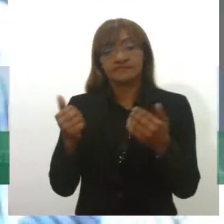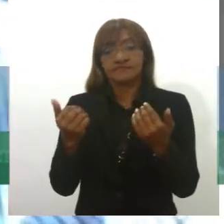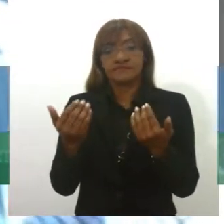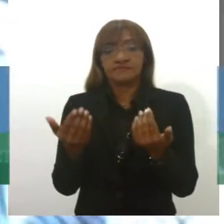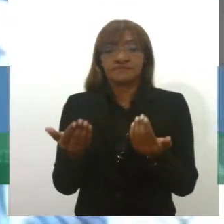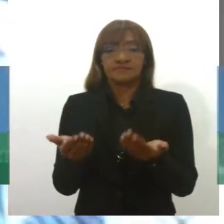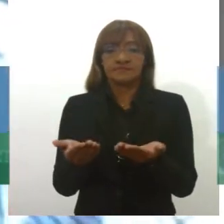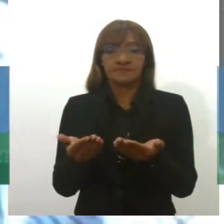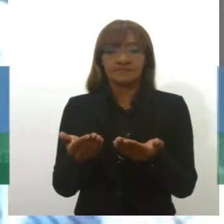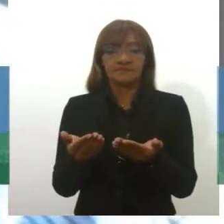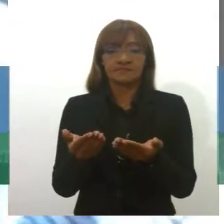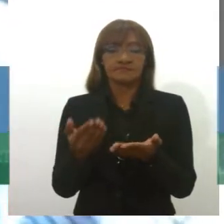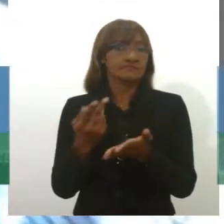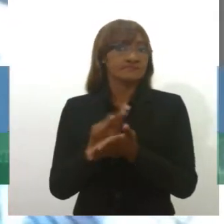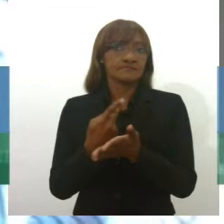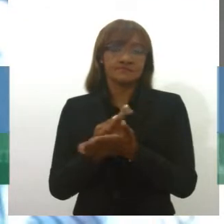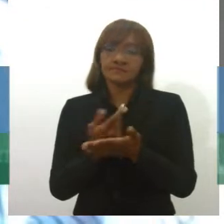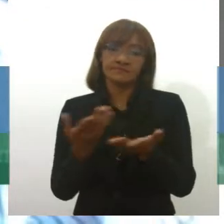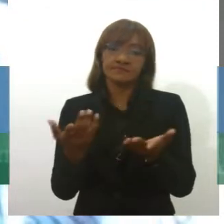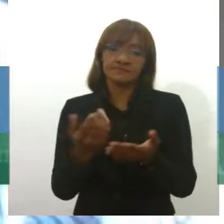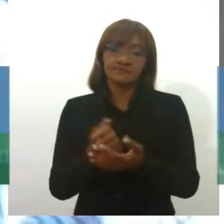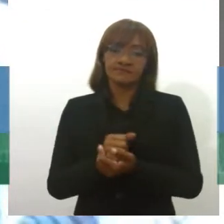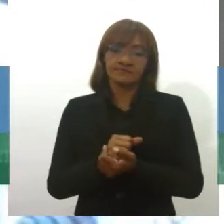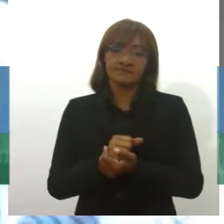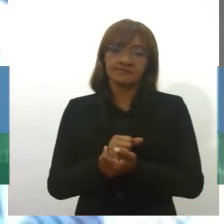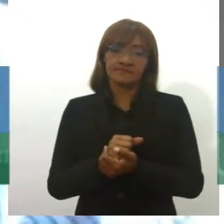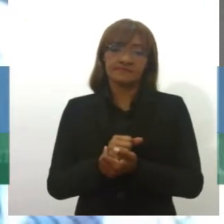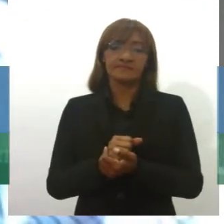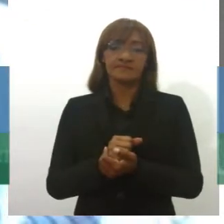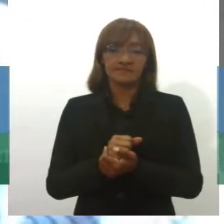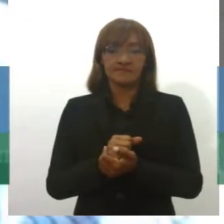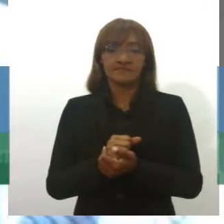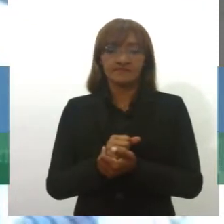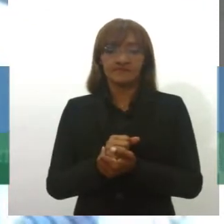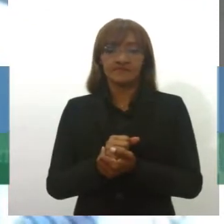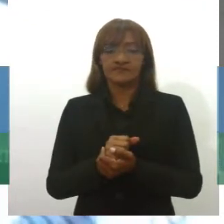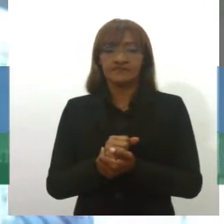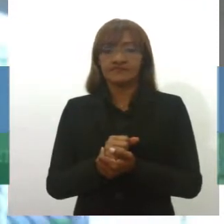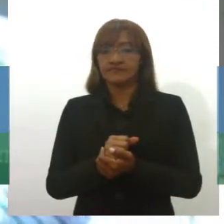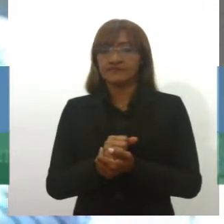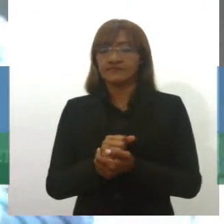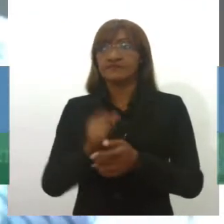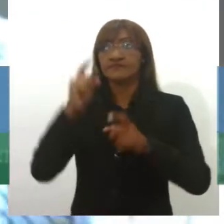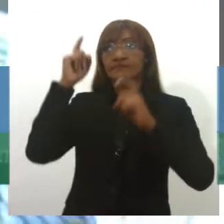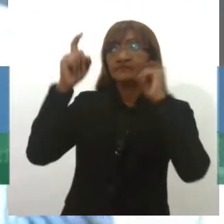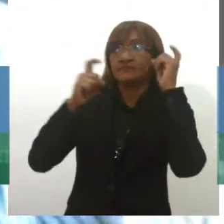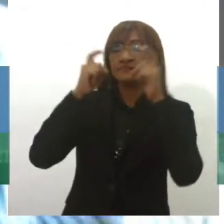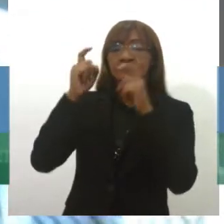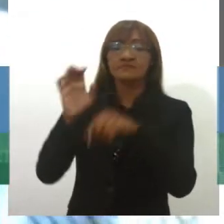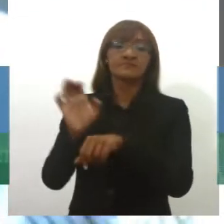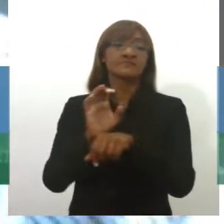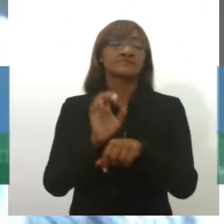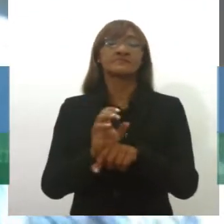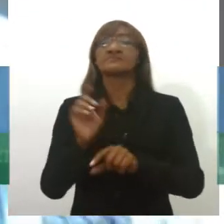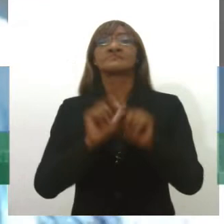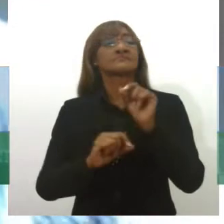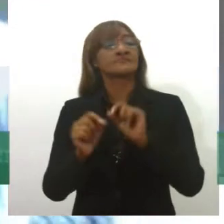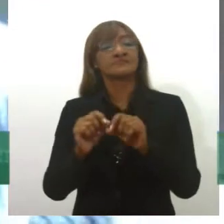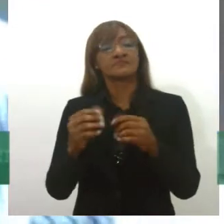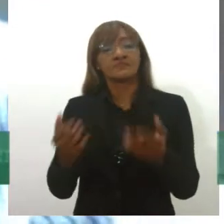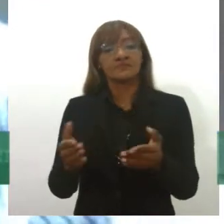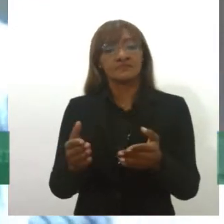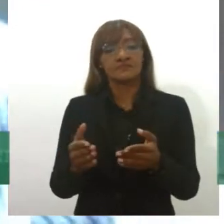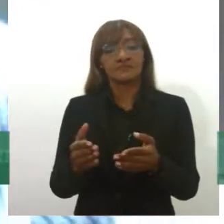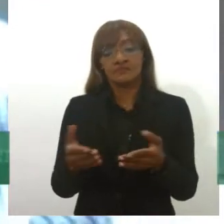basicamente é o remédio errado para a doença. Mexendo na Qual é a tributação de grande combustíveis, preocupação dos estados, a Carolina, grande com essa preocupação lei? dos